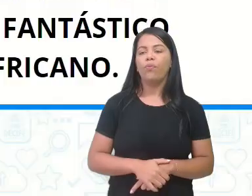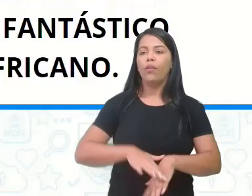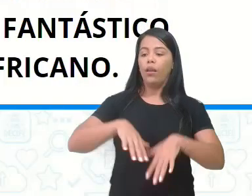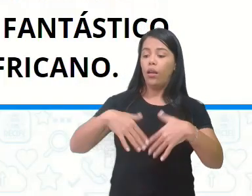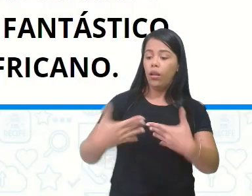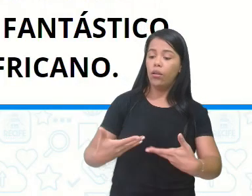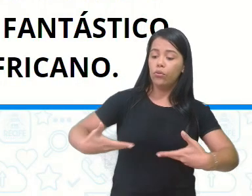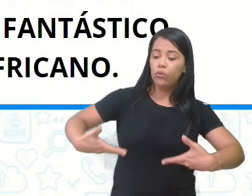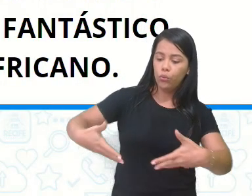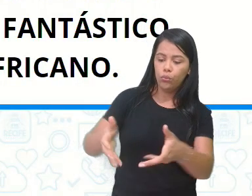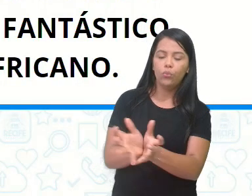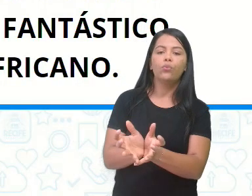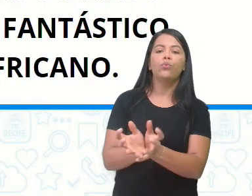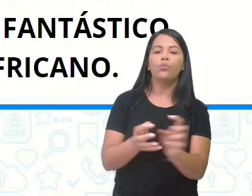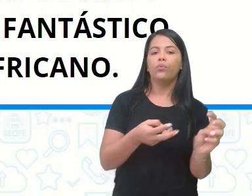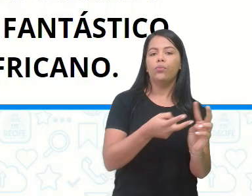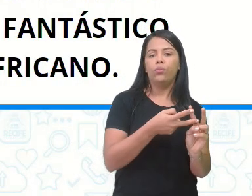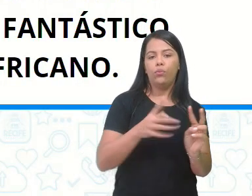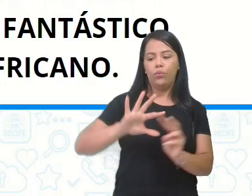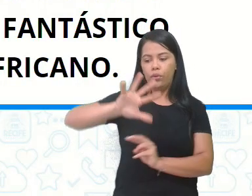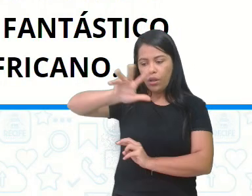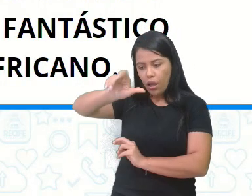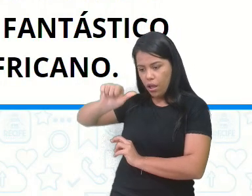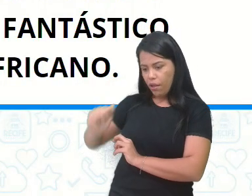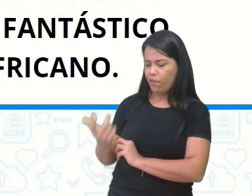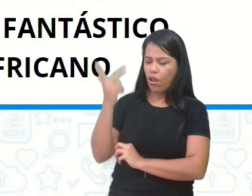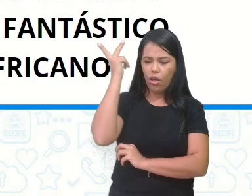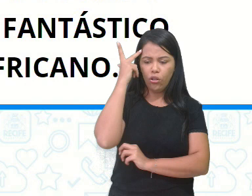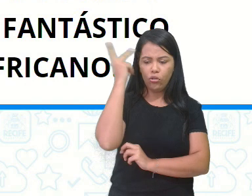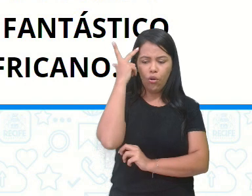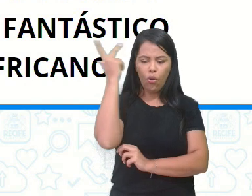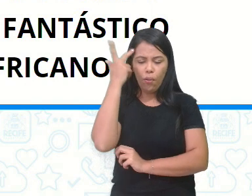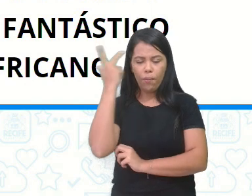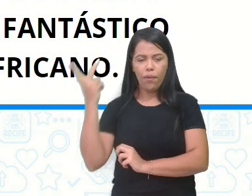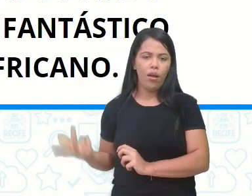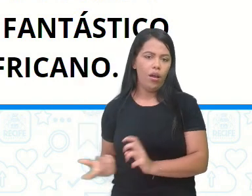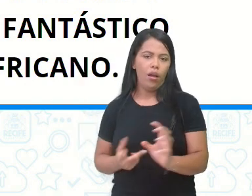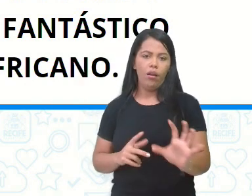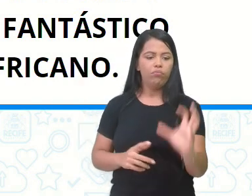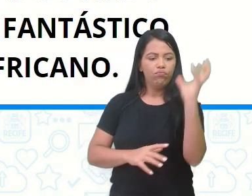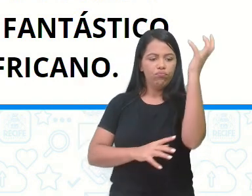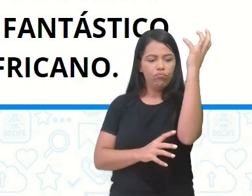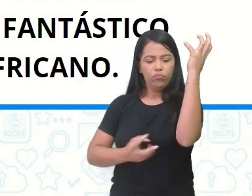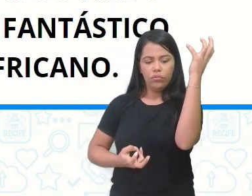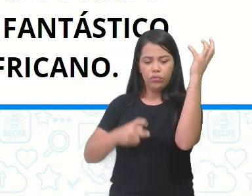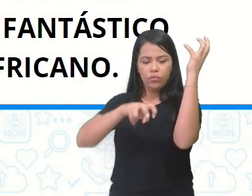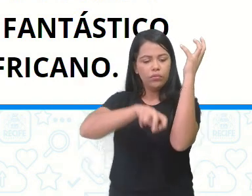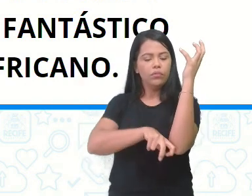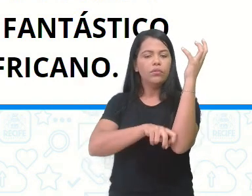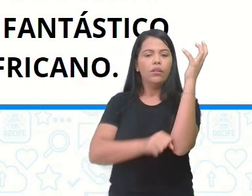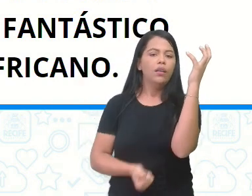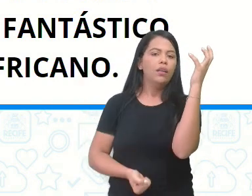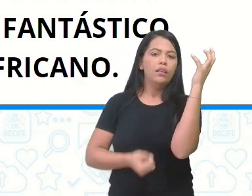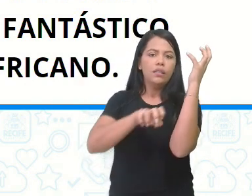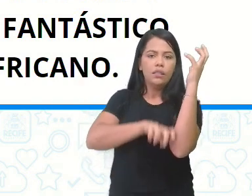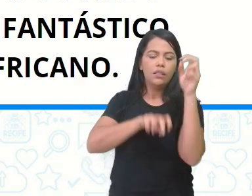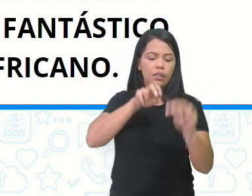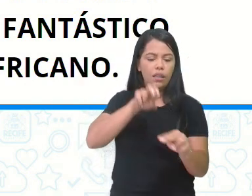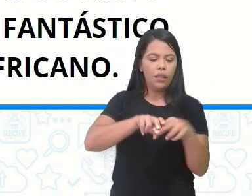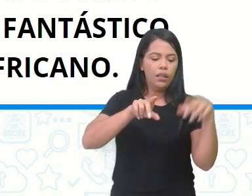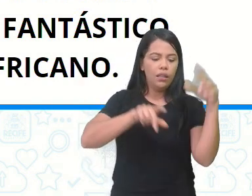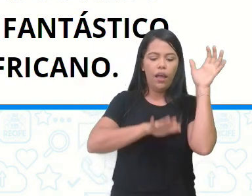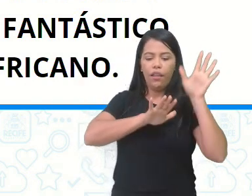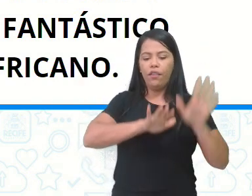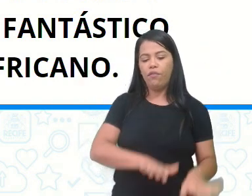era costume sentar-se à sombra das árvores ou em volta de uma fogueira, para ali passar horas e horas